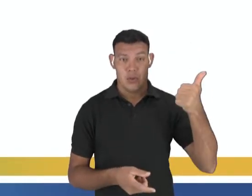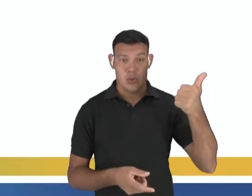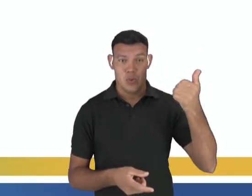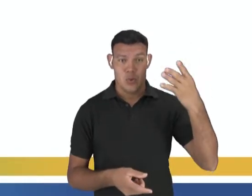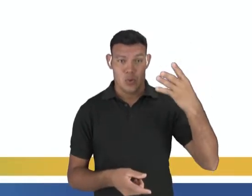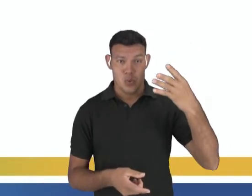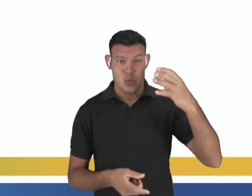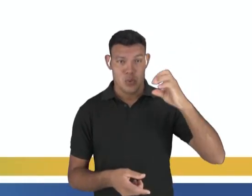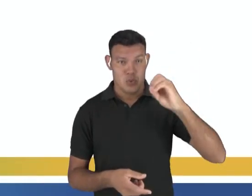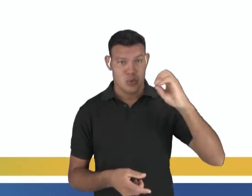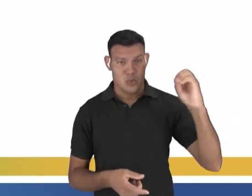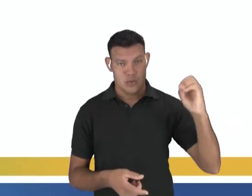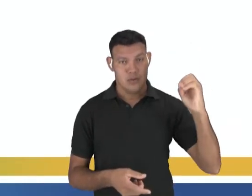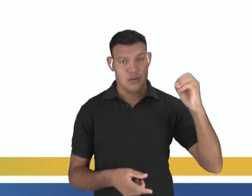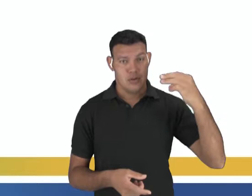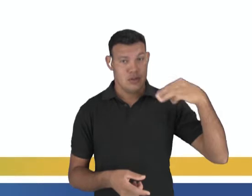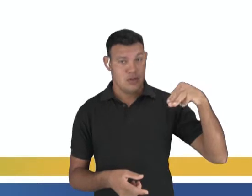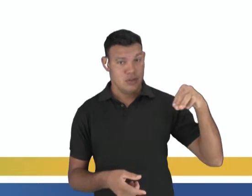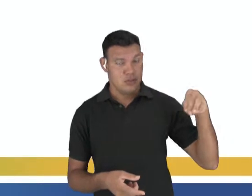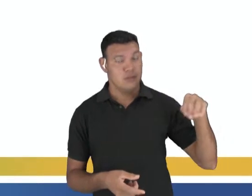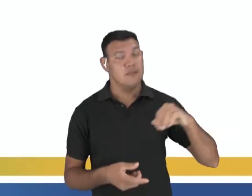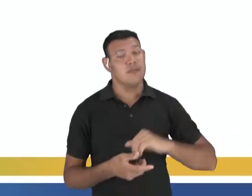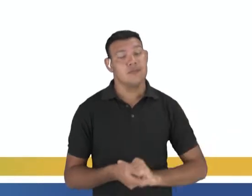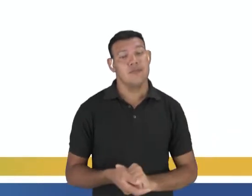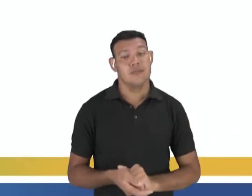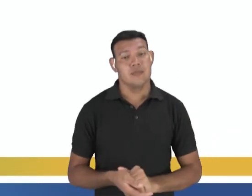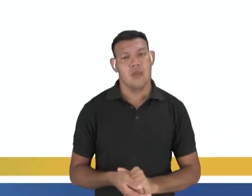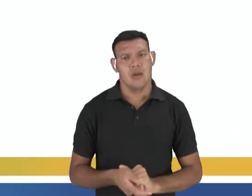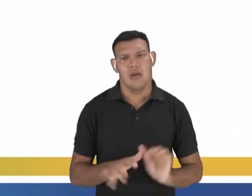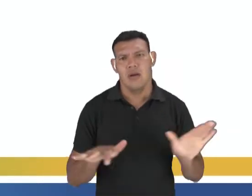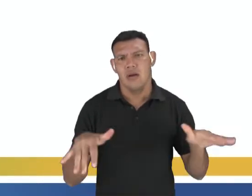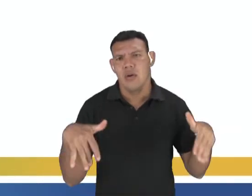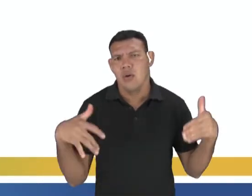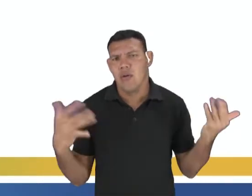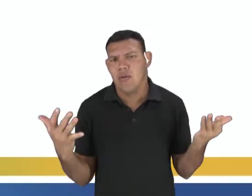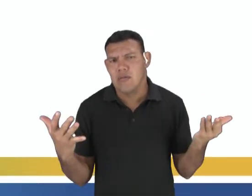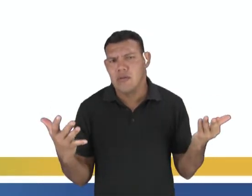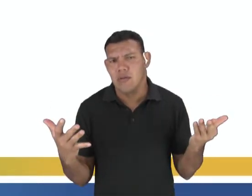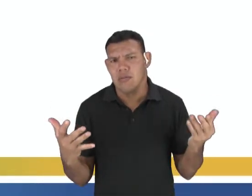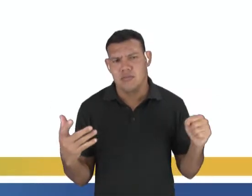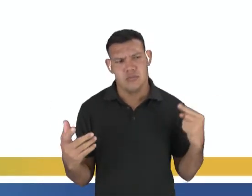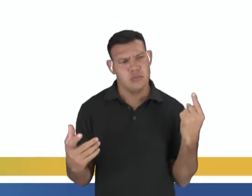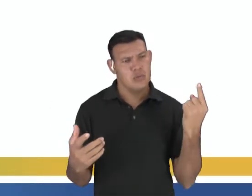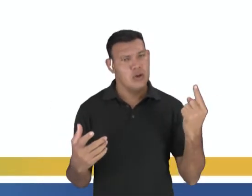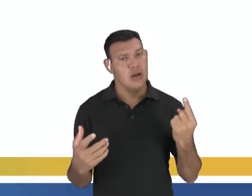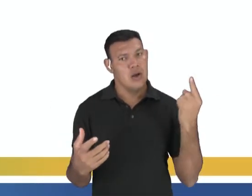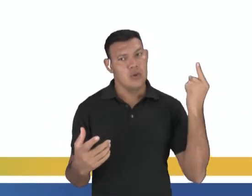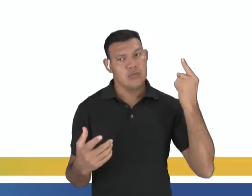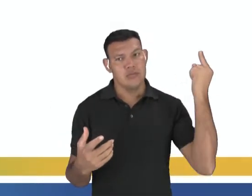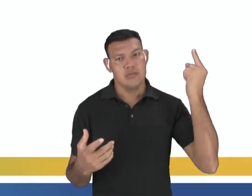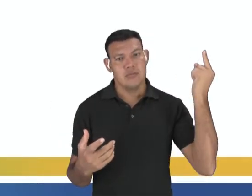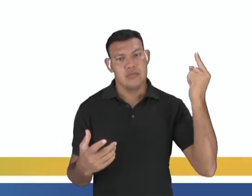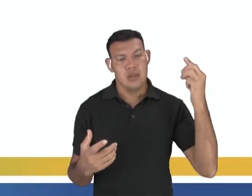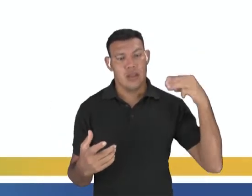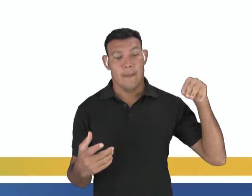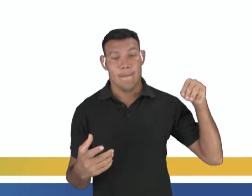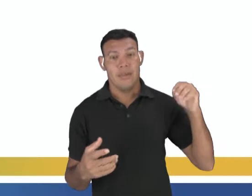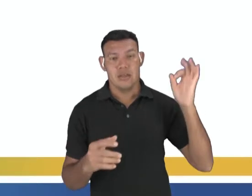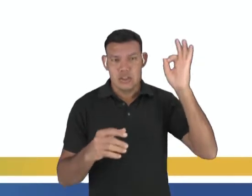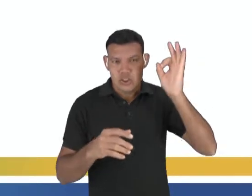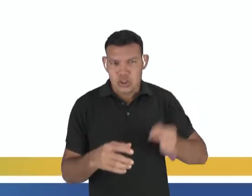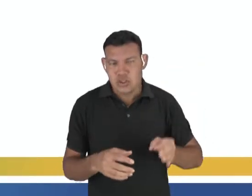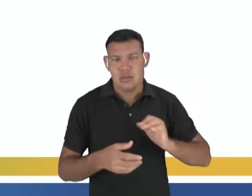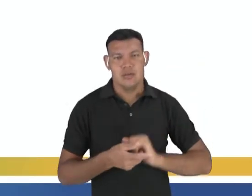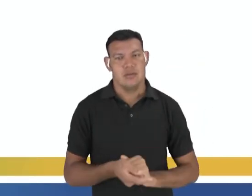qual seria então a altura do Ezequiel em metros e repare que aí é a apresentar né a